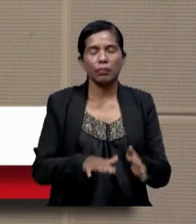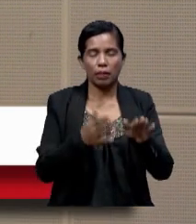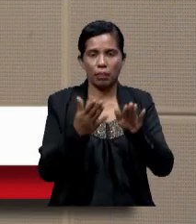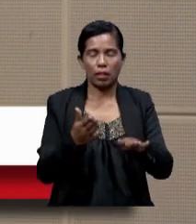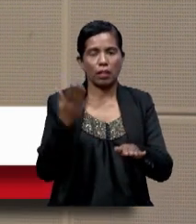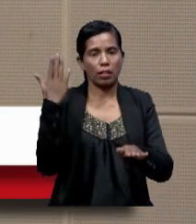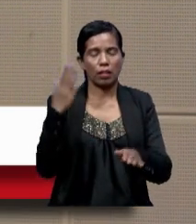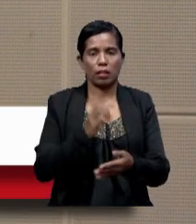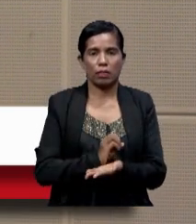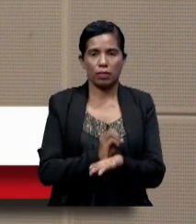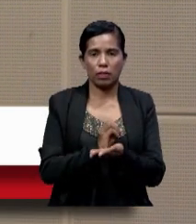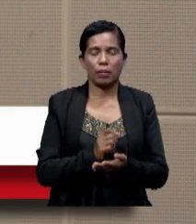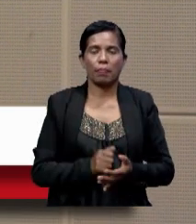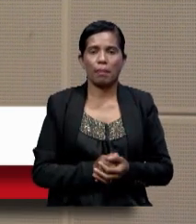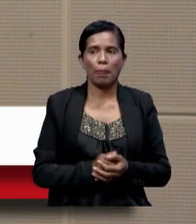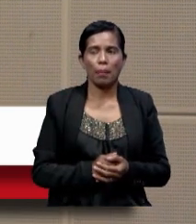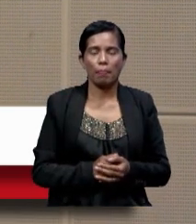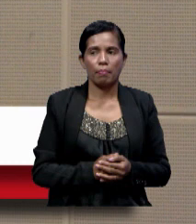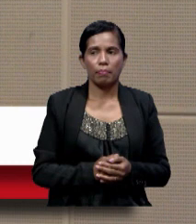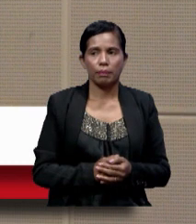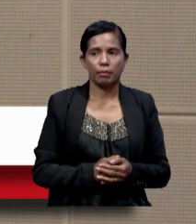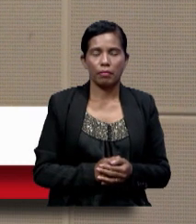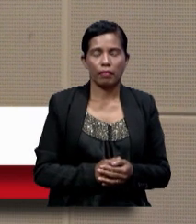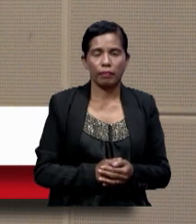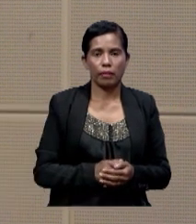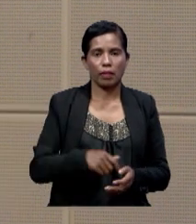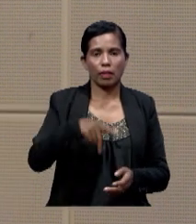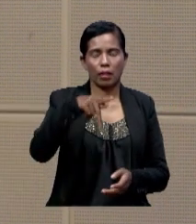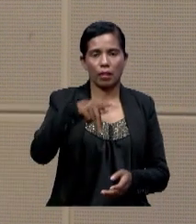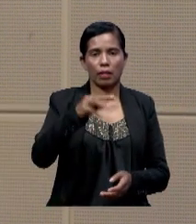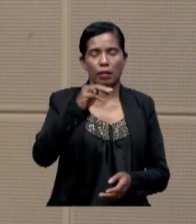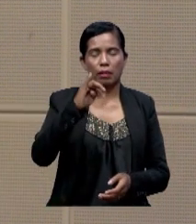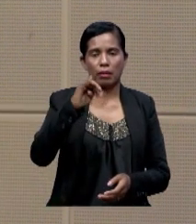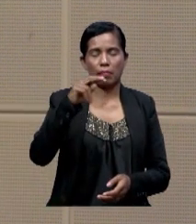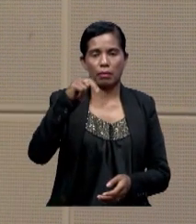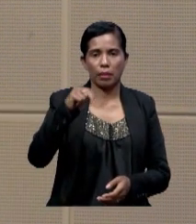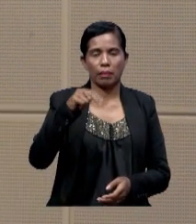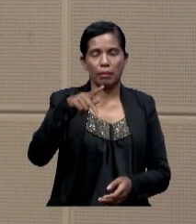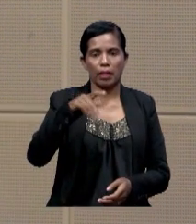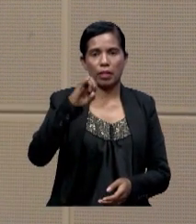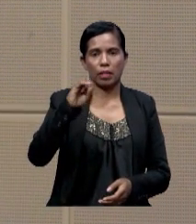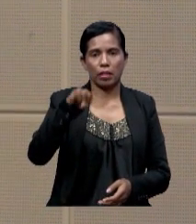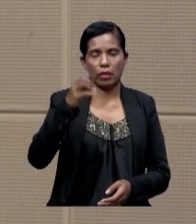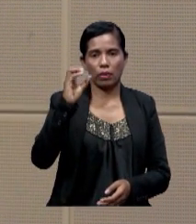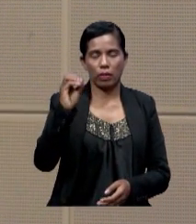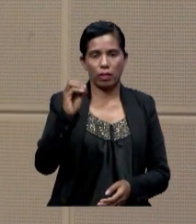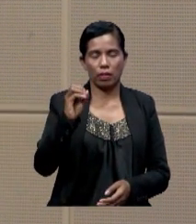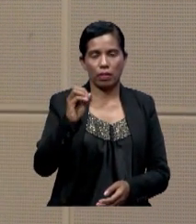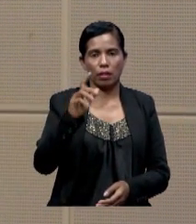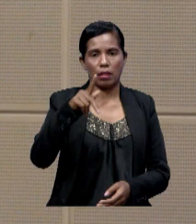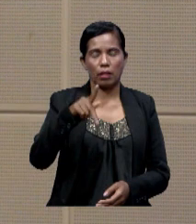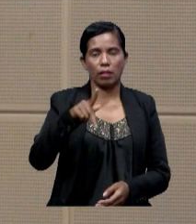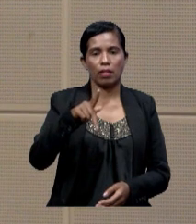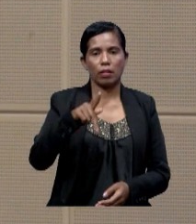Coronel Min Byung Jong, Coronel Park Jim Kyu,